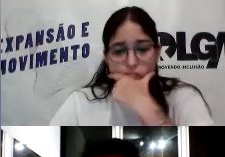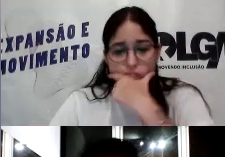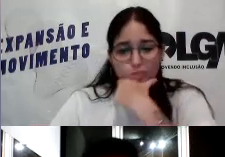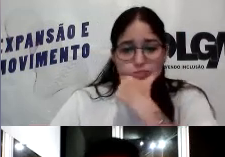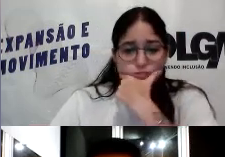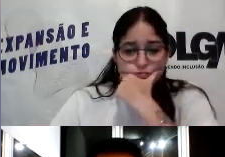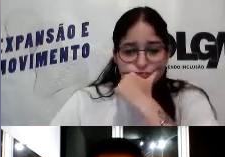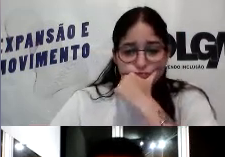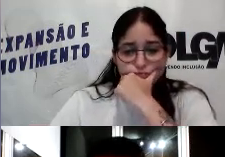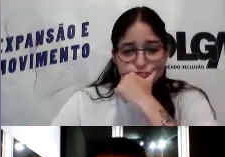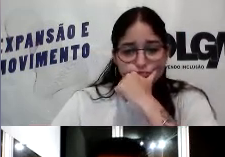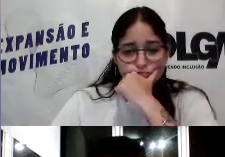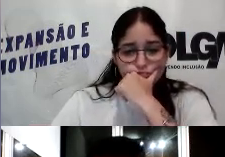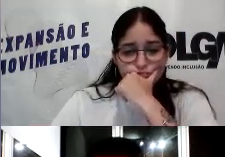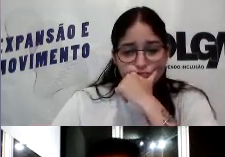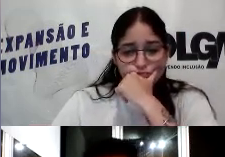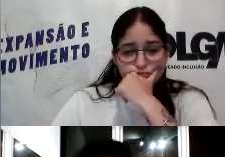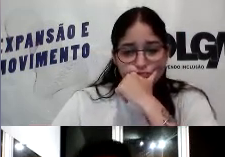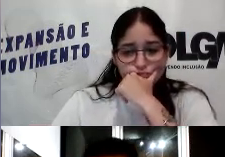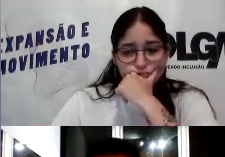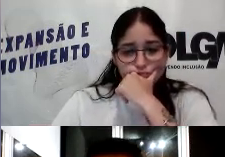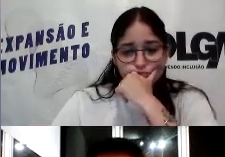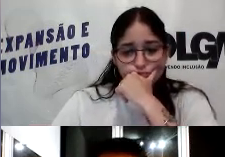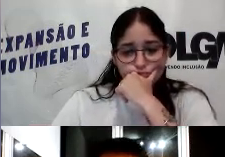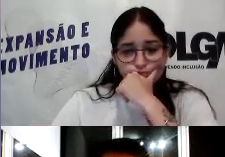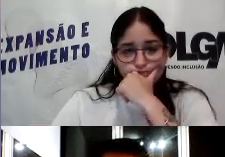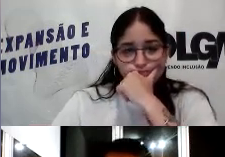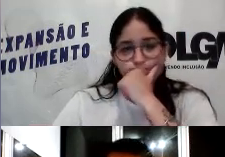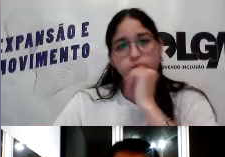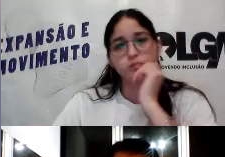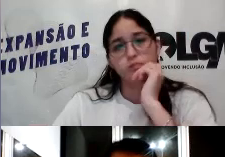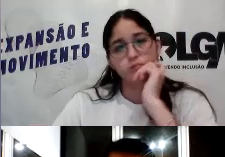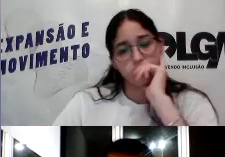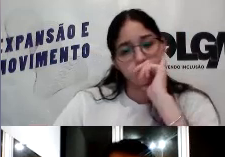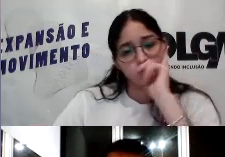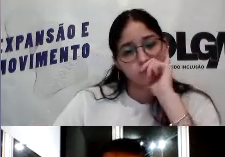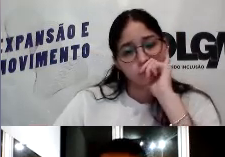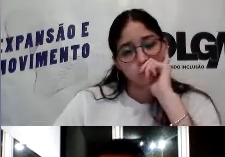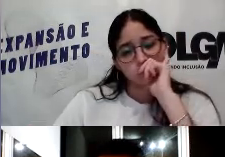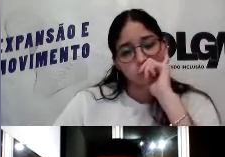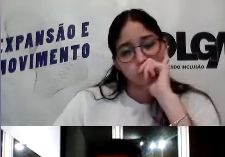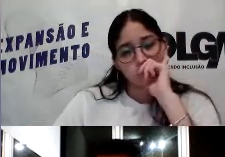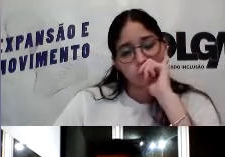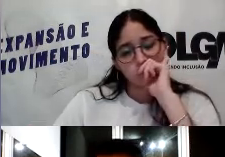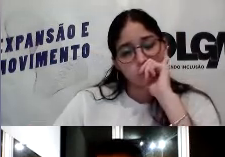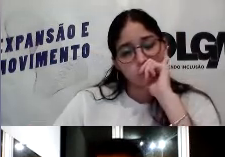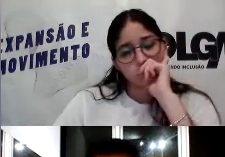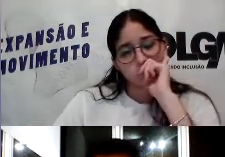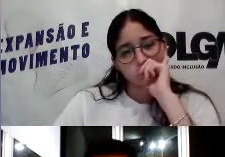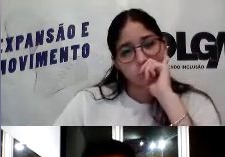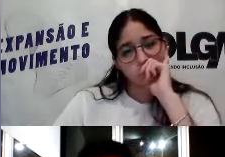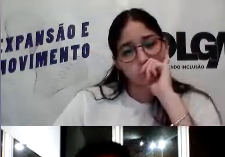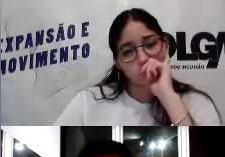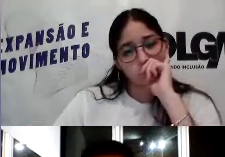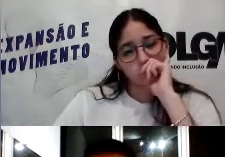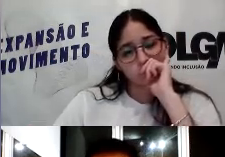Ele foi até a Flávia e contou, né, chorando, né, era uma notícia que eles não estavam esperando,